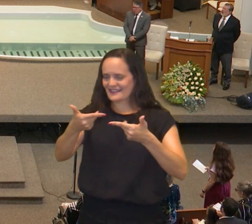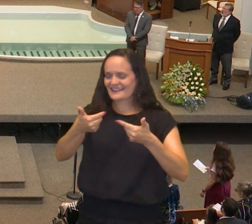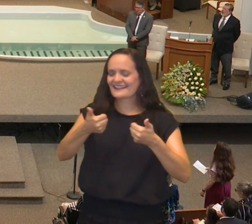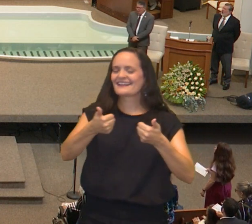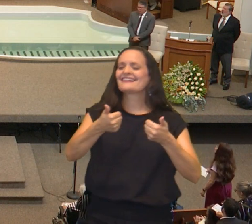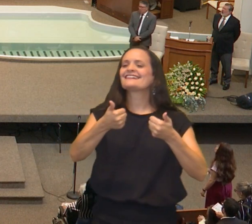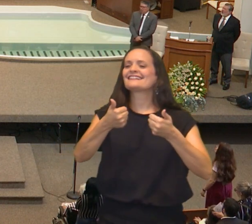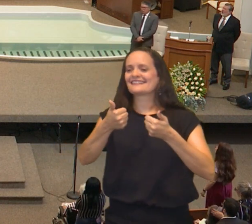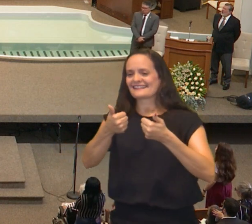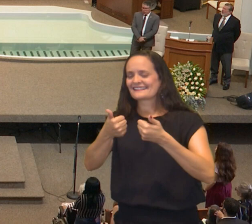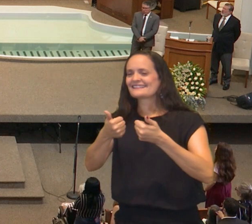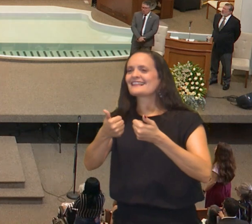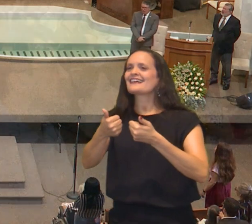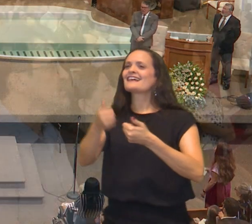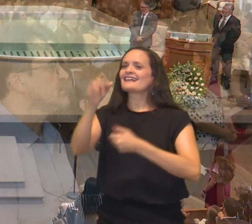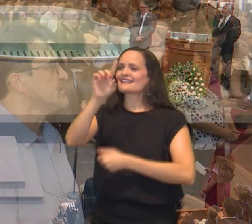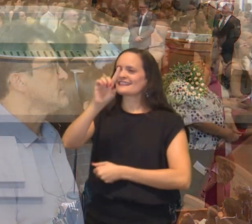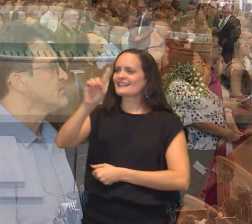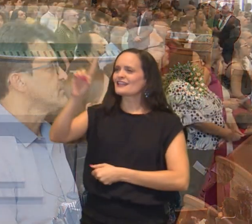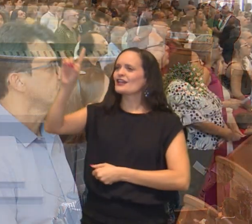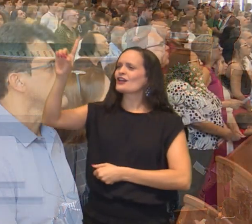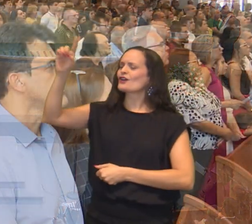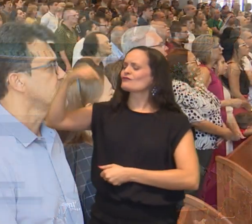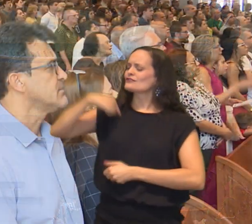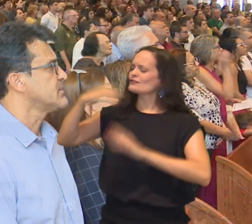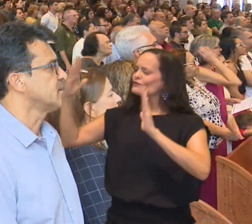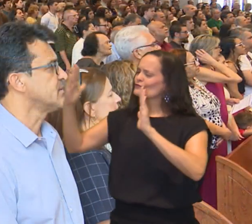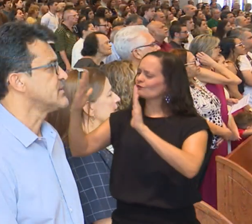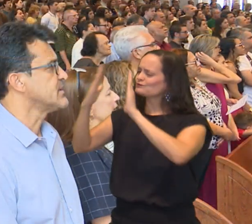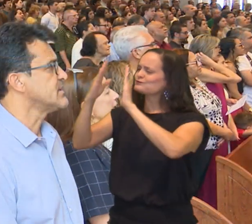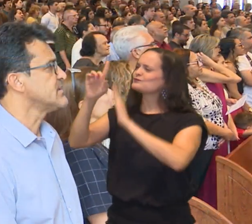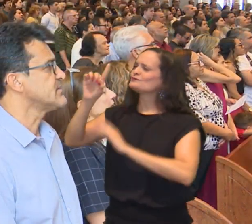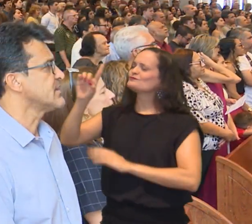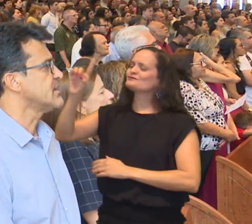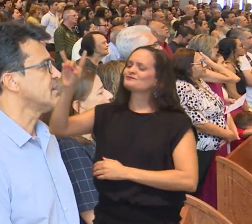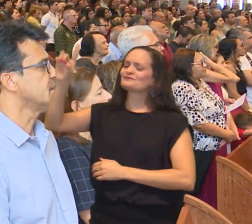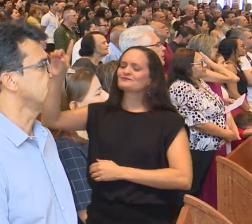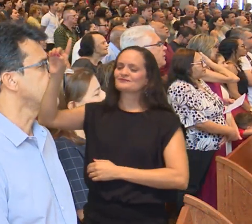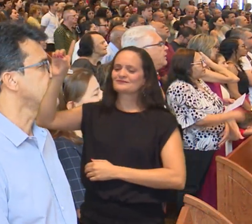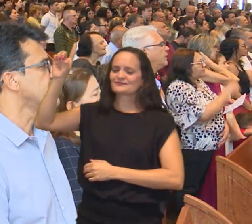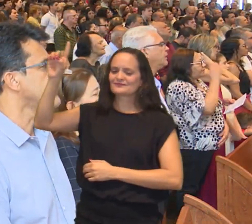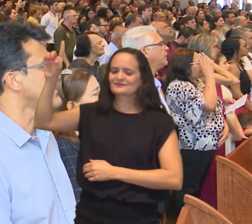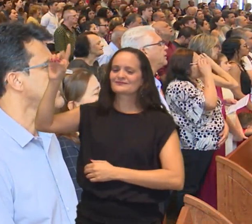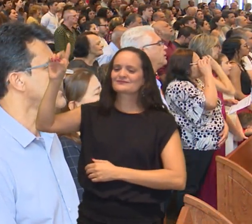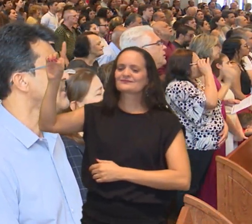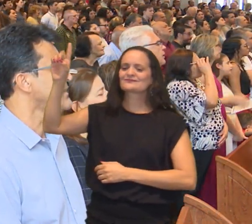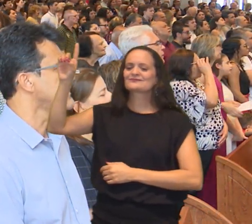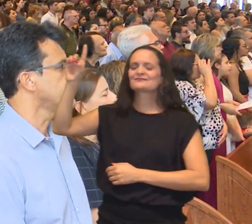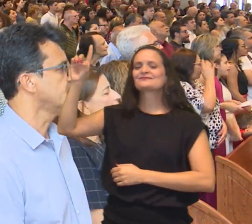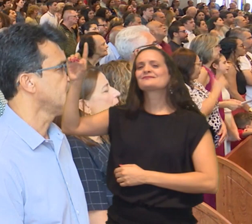Maravilhoso é estar em Tua presença.